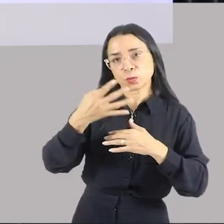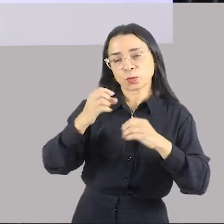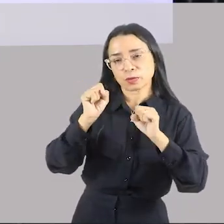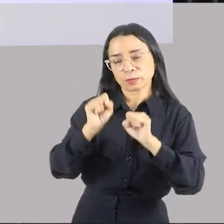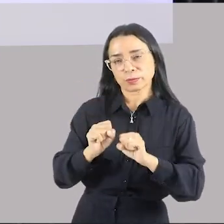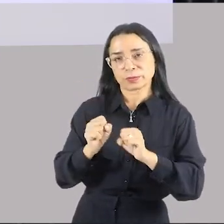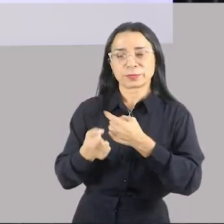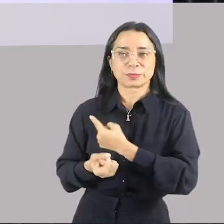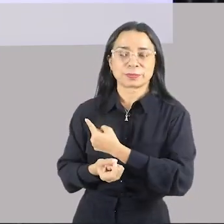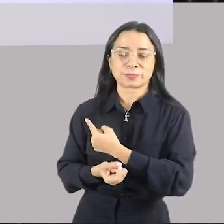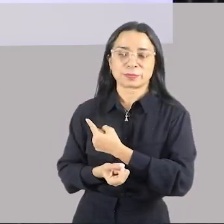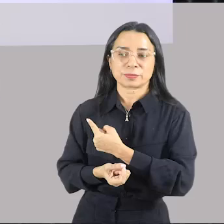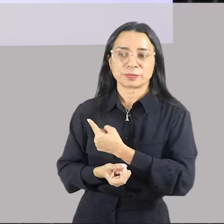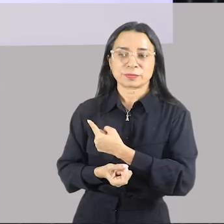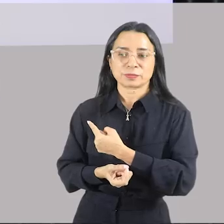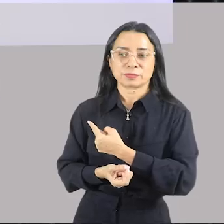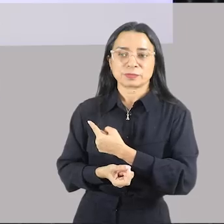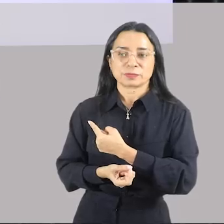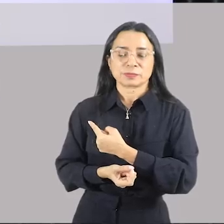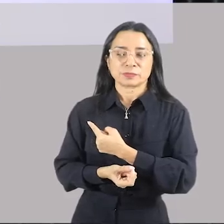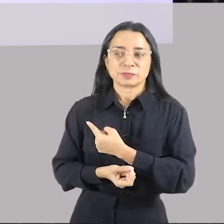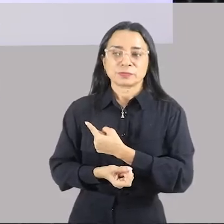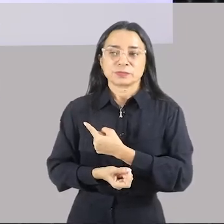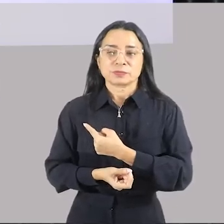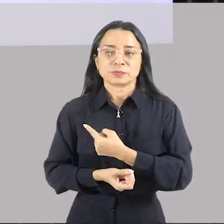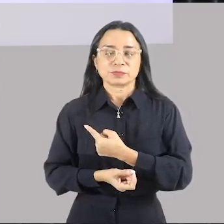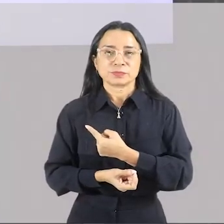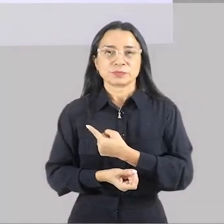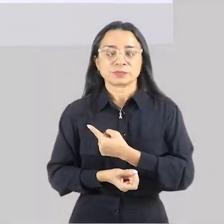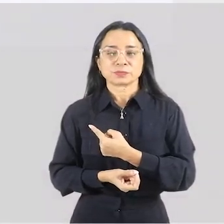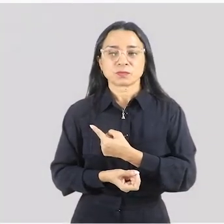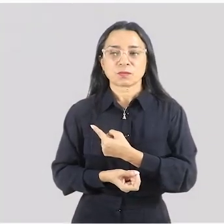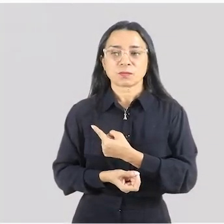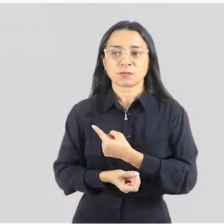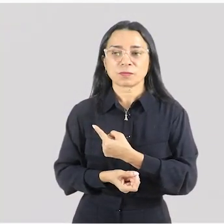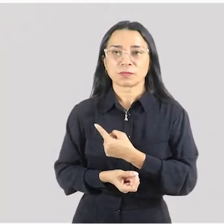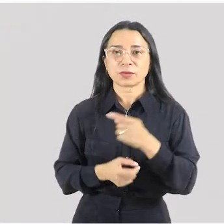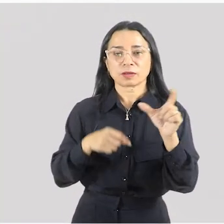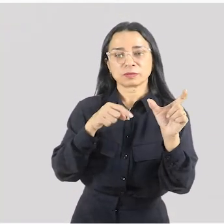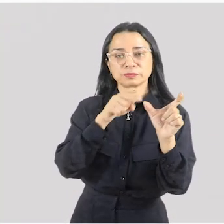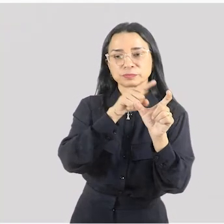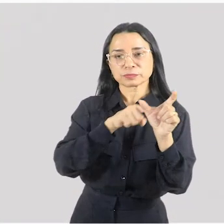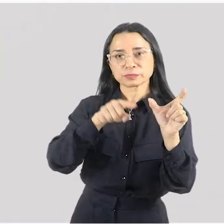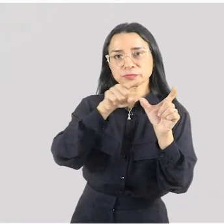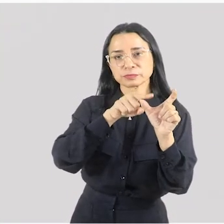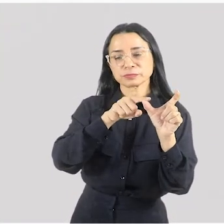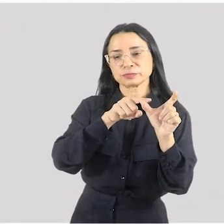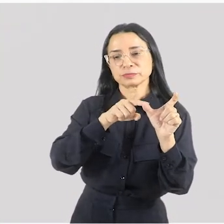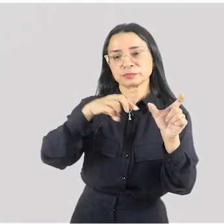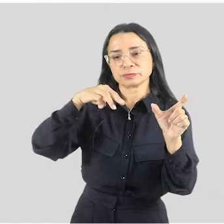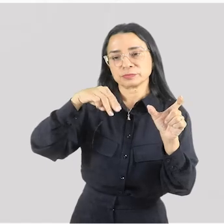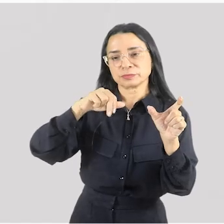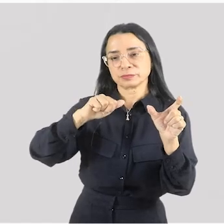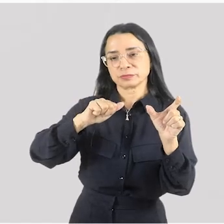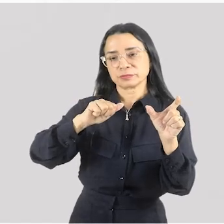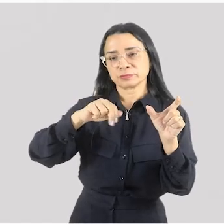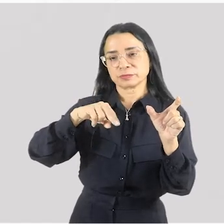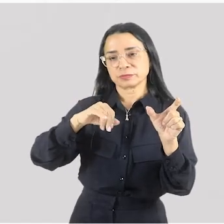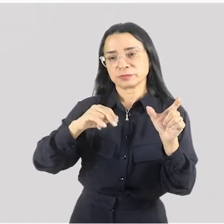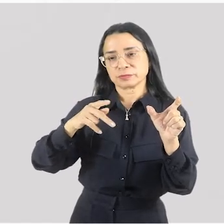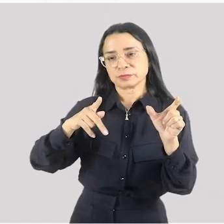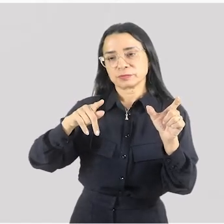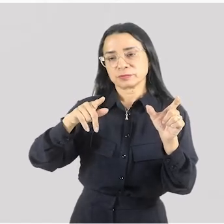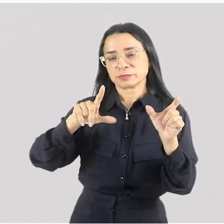também. Lá na questão do Enem Digital caiu assim, ó, o termo manipulação, aí você destacaria isso,